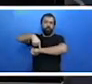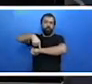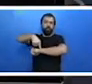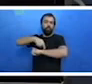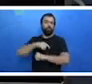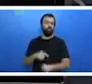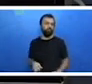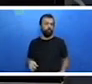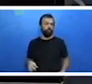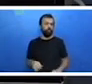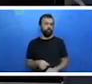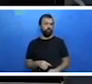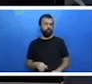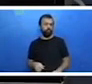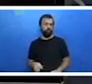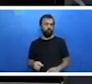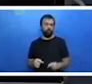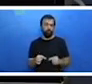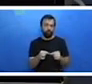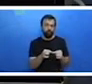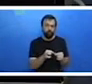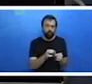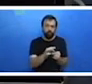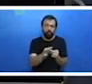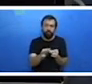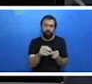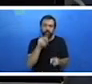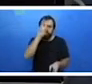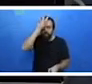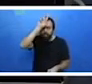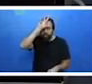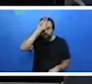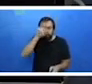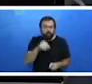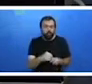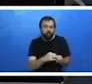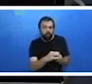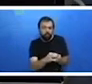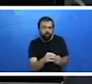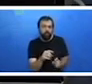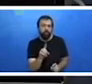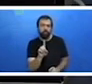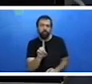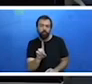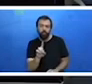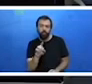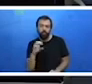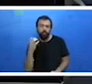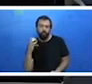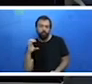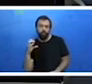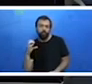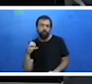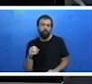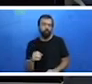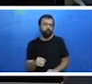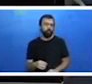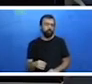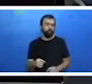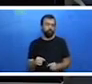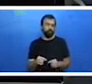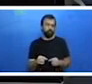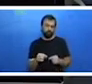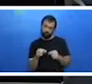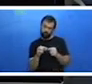ó, medindo o tamanho de um inseto. Aqui eu tenho 1 centímetro. O inseto, ele vai até o